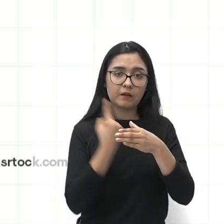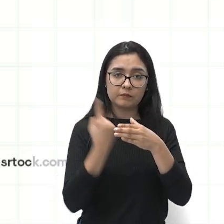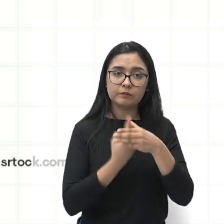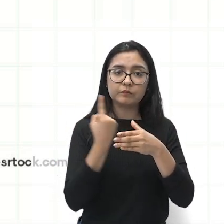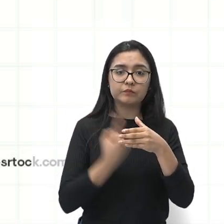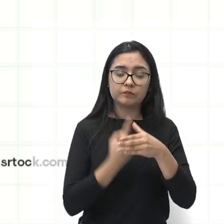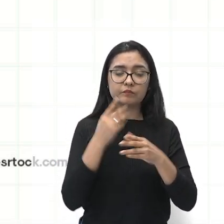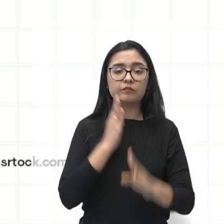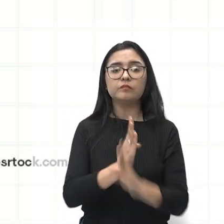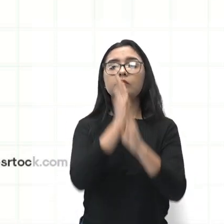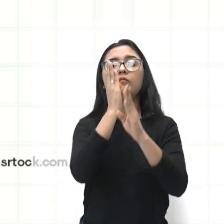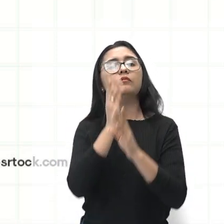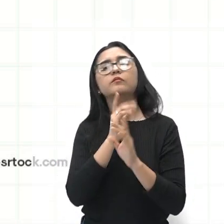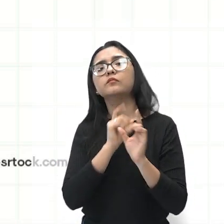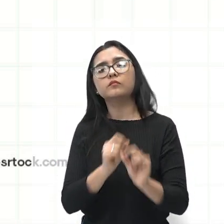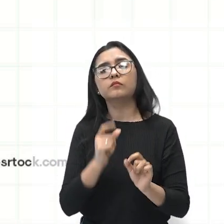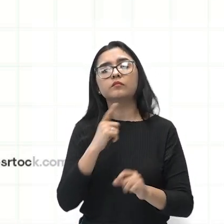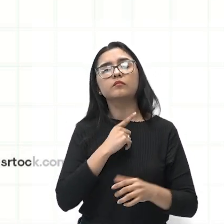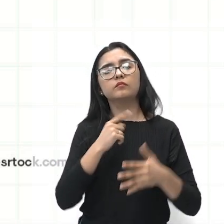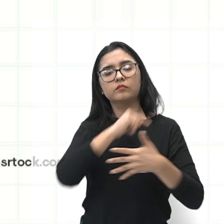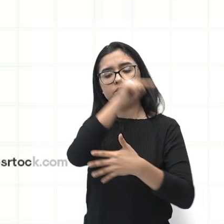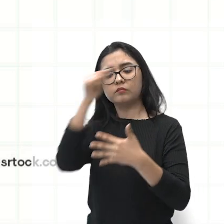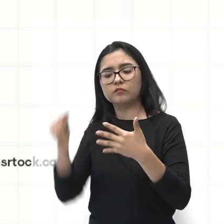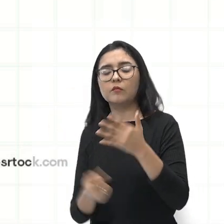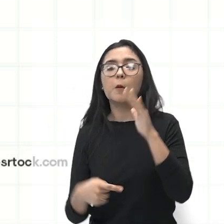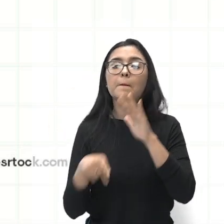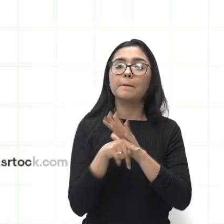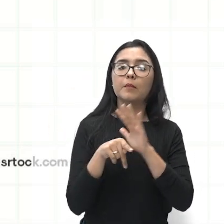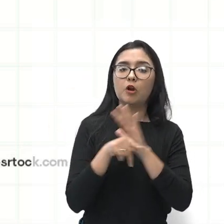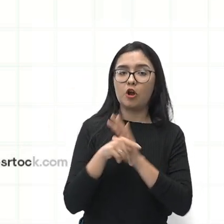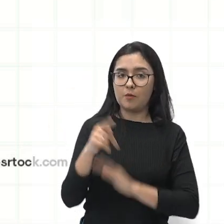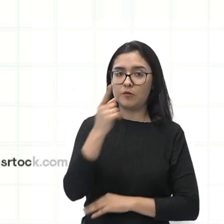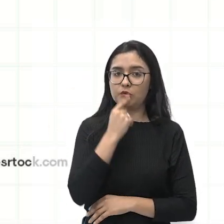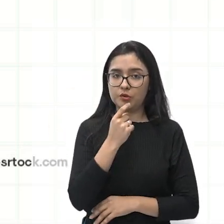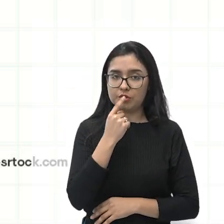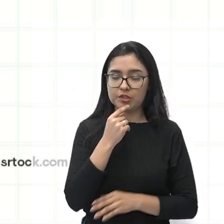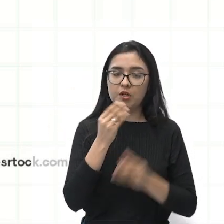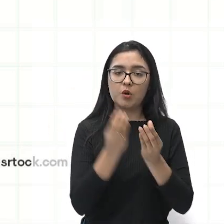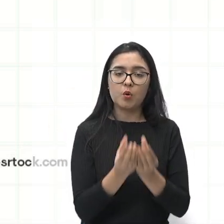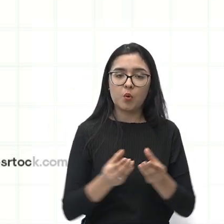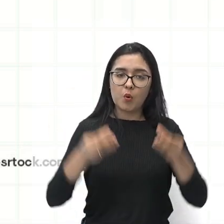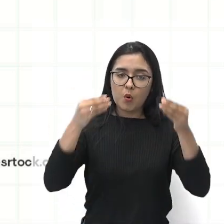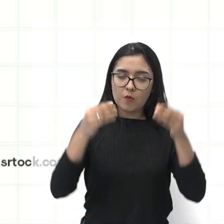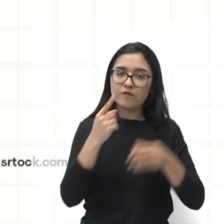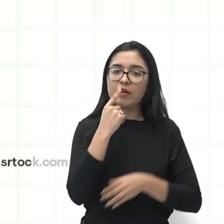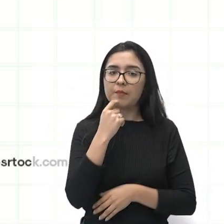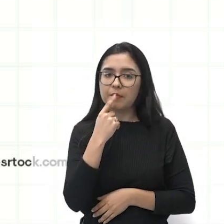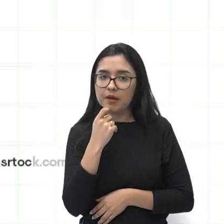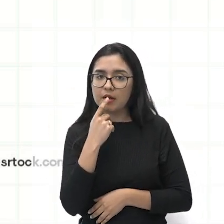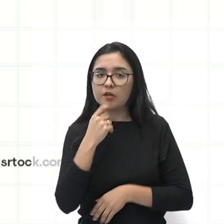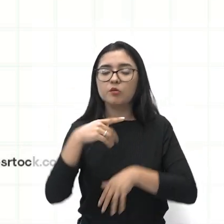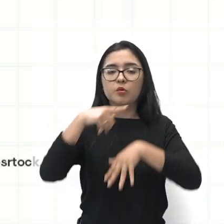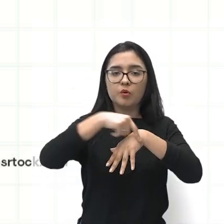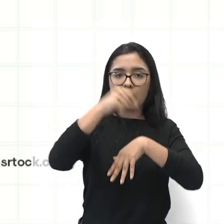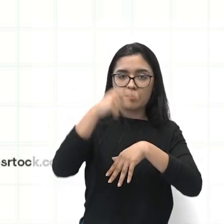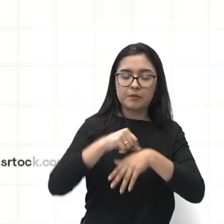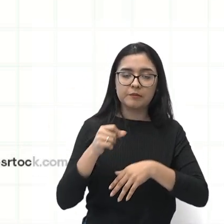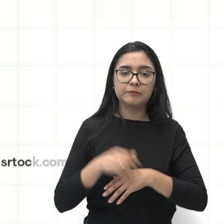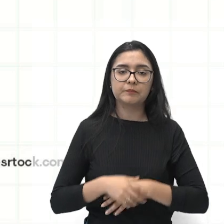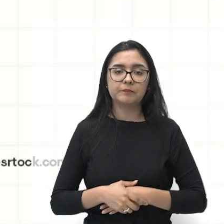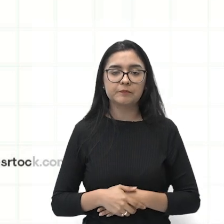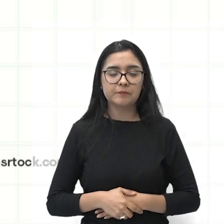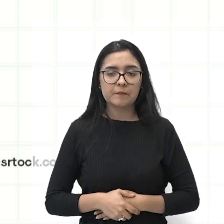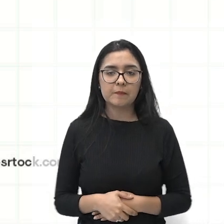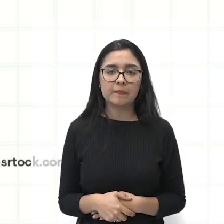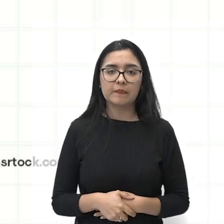ali vai identificar os elementos do sangue, os glóbulos vermelhos, os